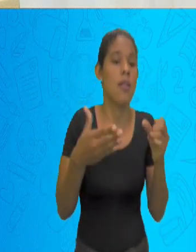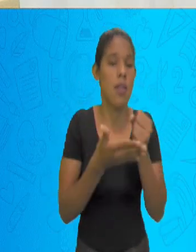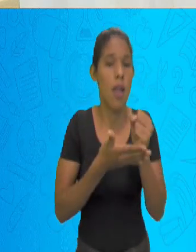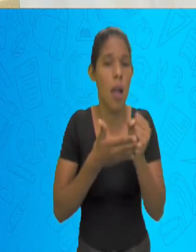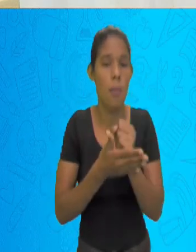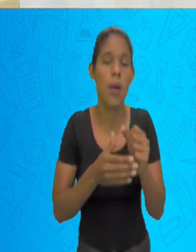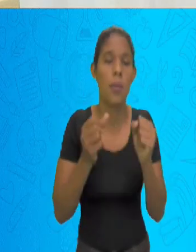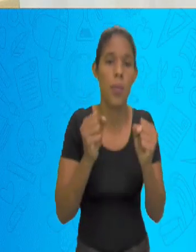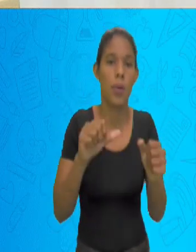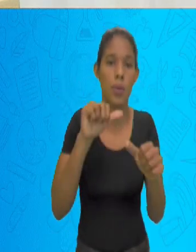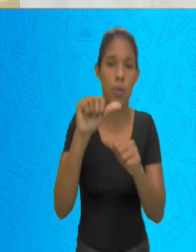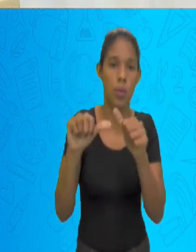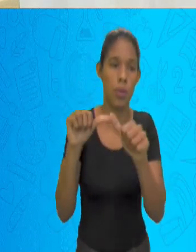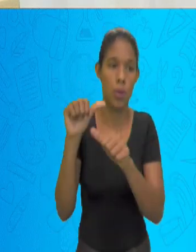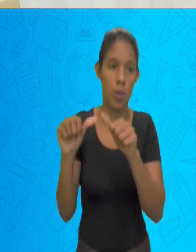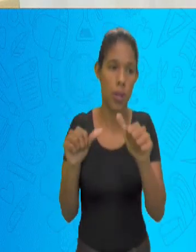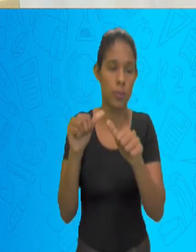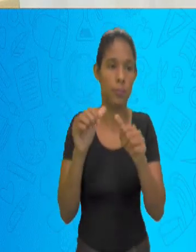planificação.